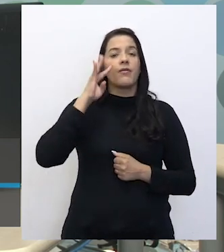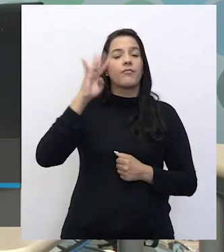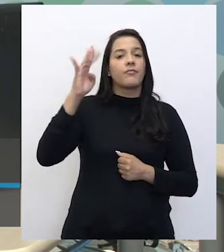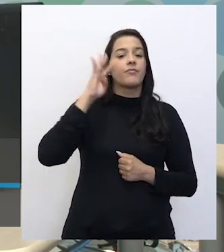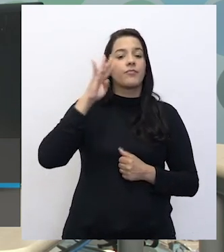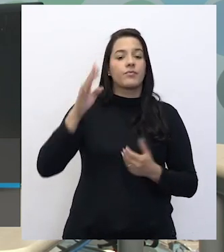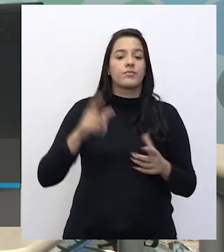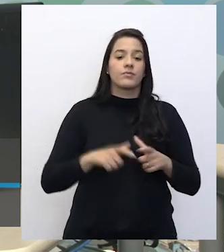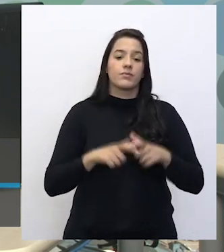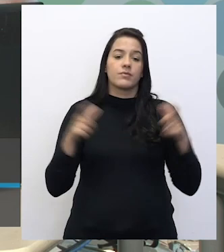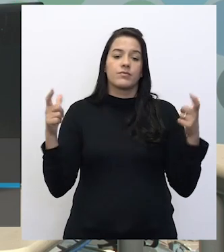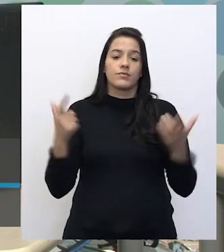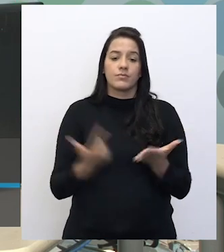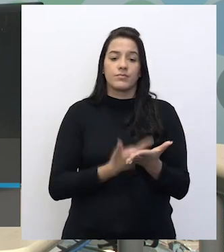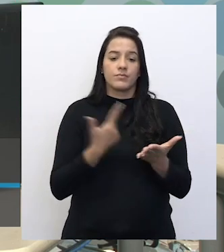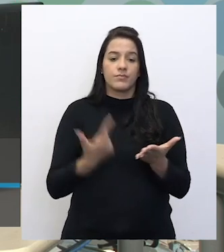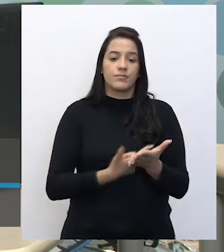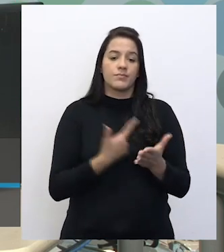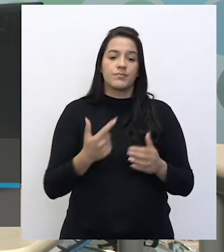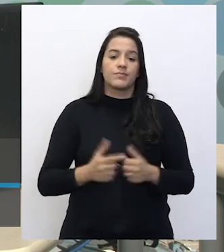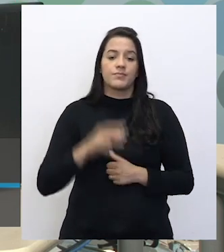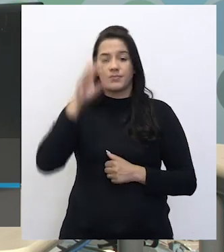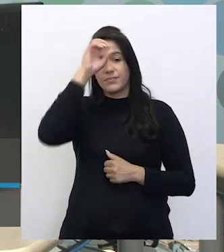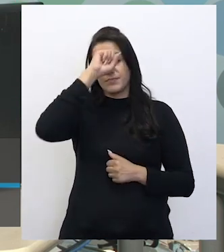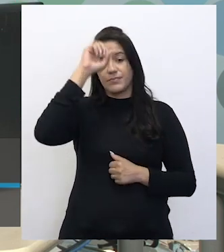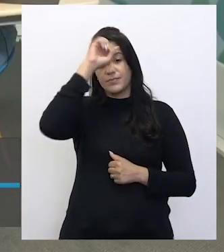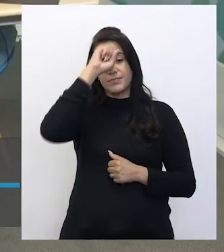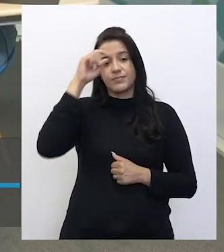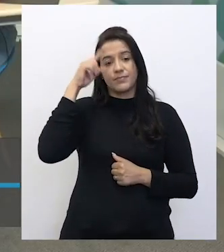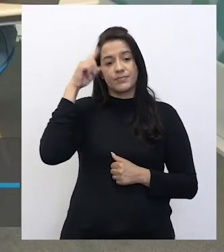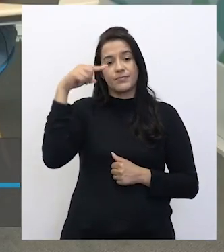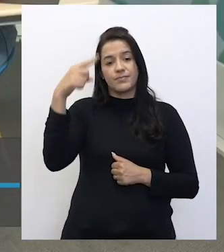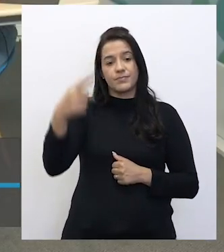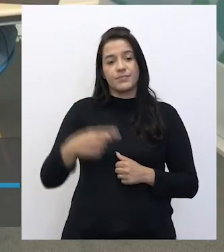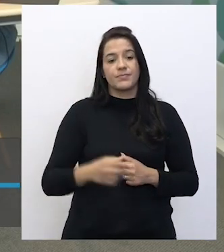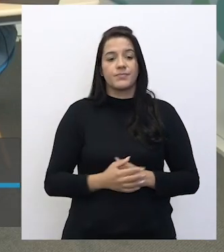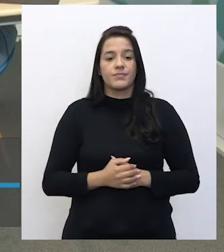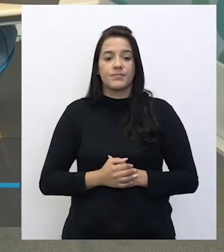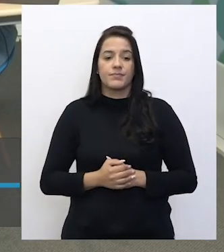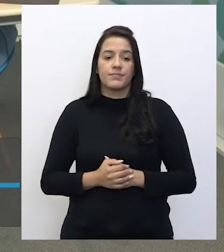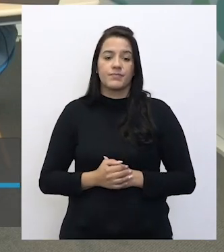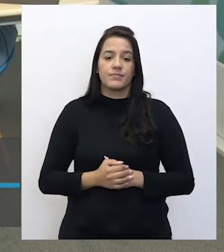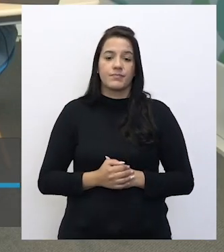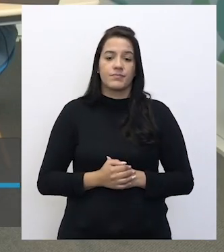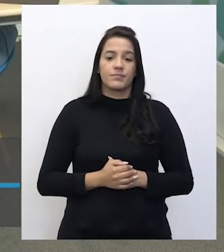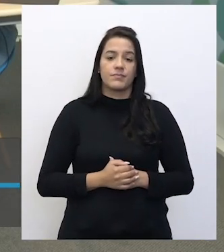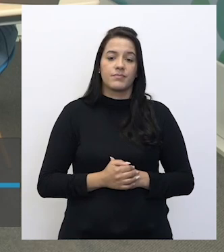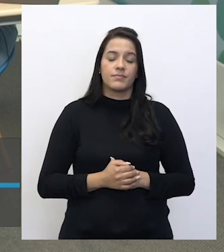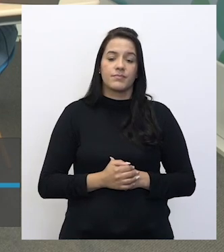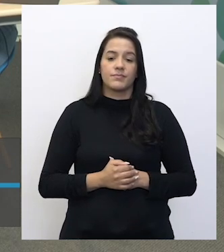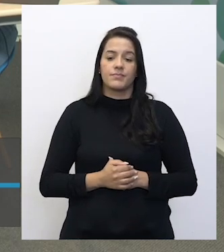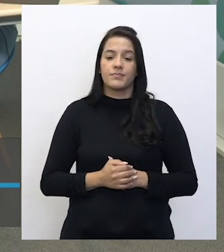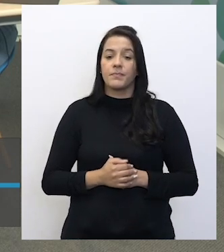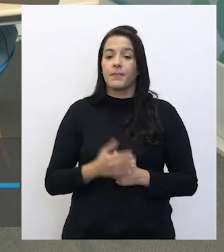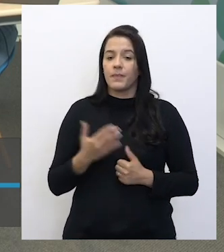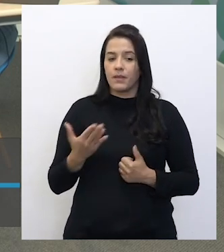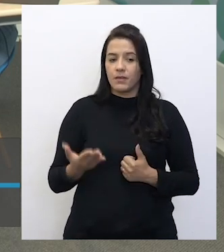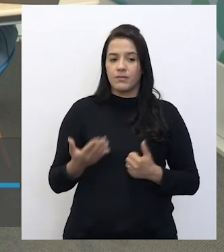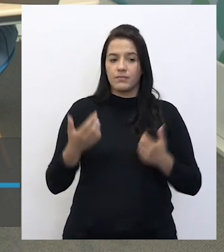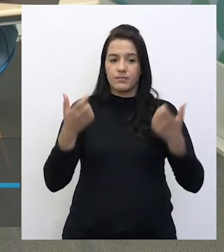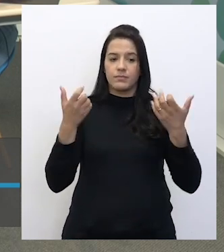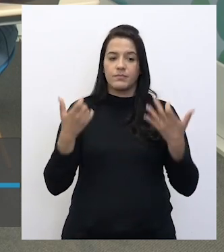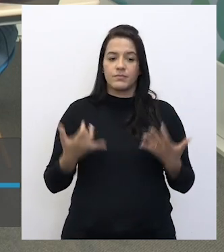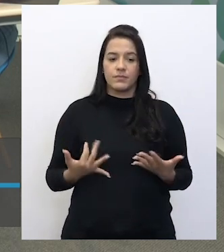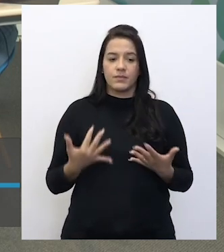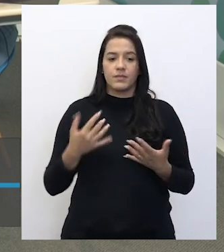grandioso livro, tá? Onde todos aprendemos todos os dias. Certo? Exatamente. Daí, então, o Galileu traz para a gente